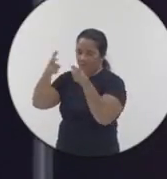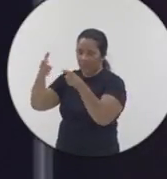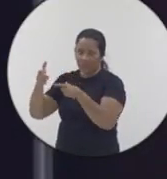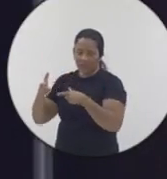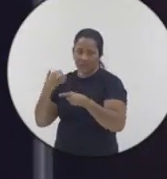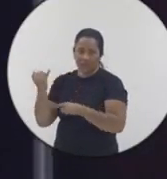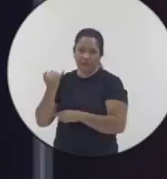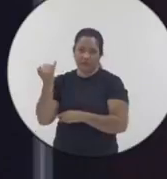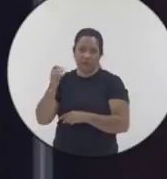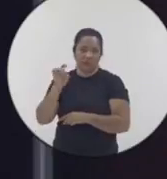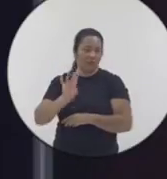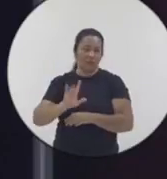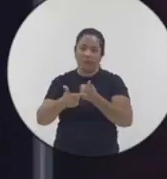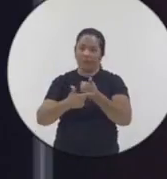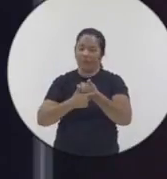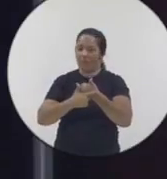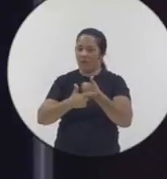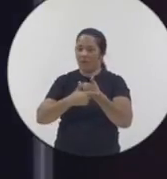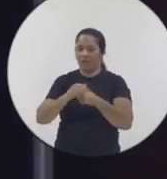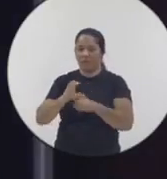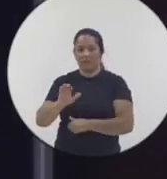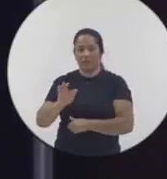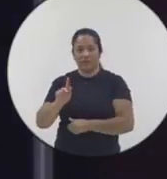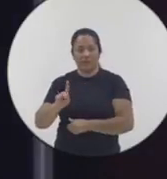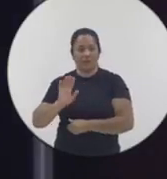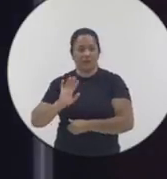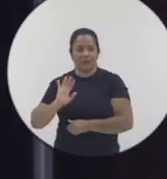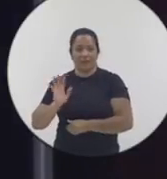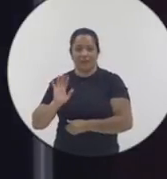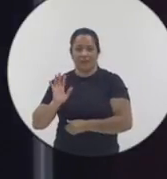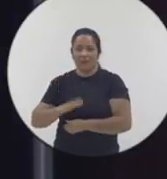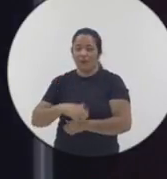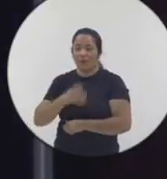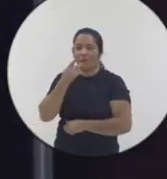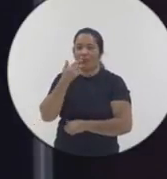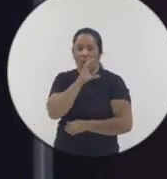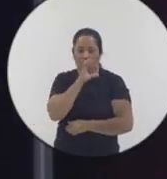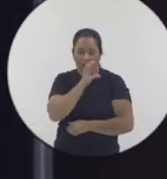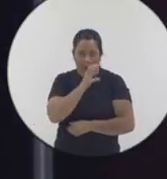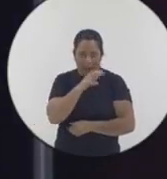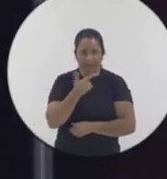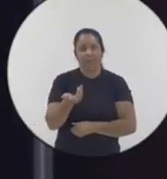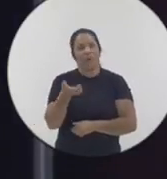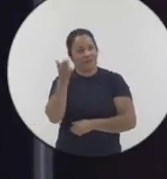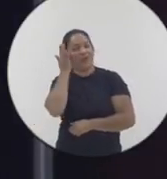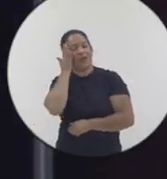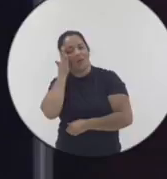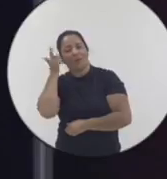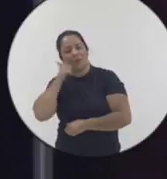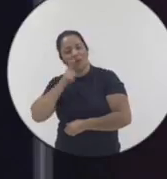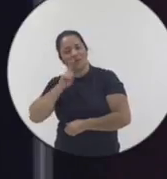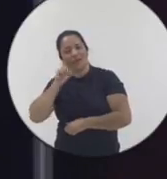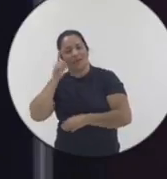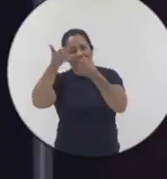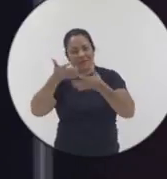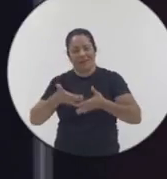só papel do CFP, não. É papel nosso também. A mulher da plaquinha não está por aqui. Eu estou falando muito rápido. Espero conseguir falar tudo.